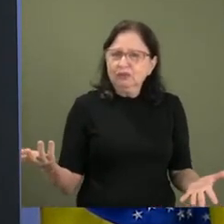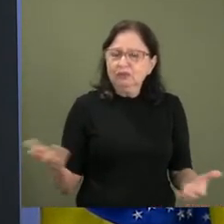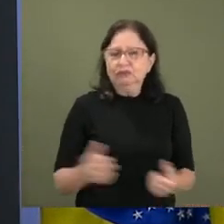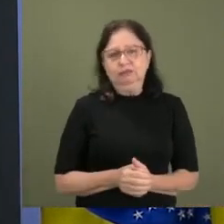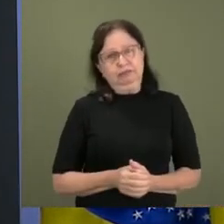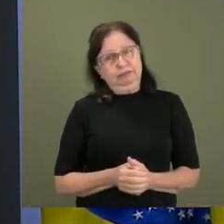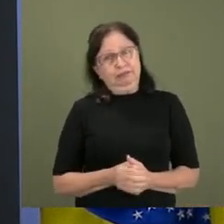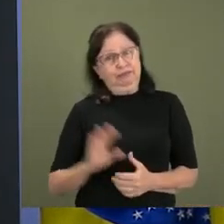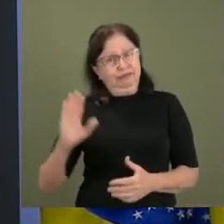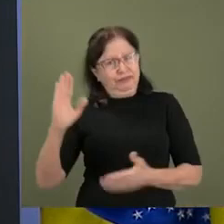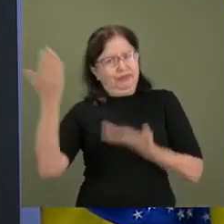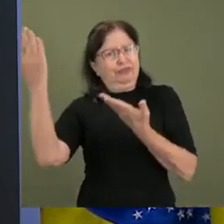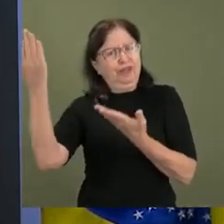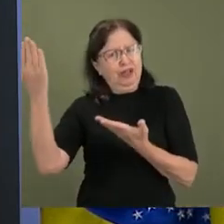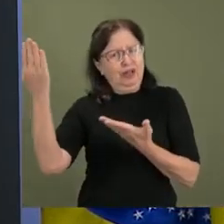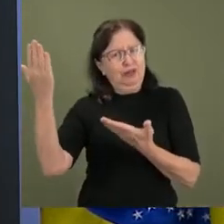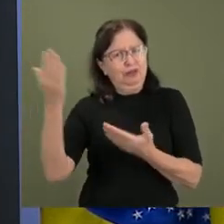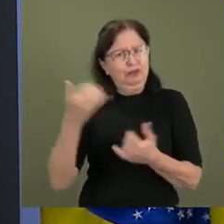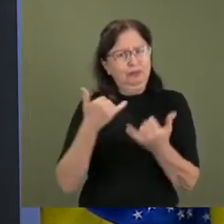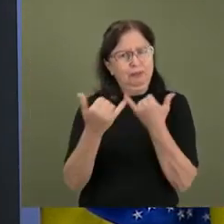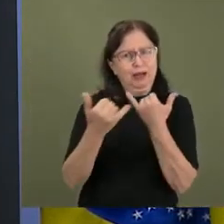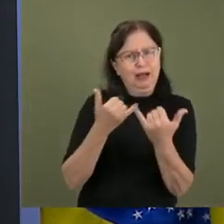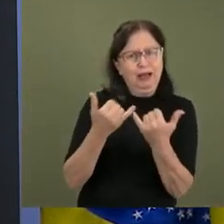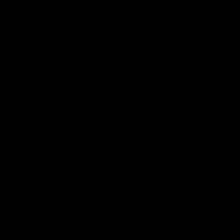tem boca de jacaré tem rabo de jacaré não é Jacaré